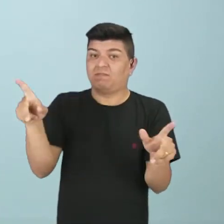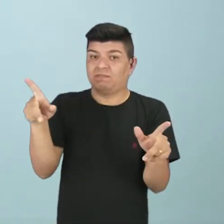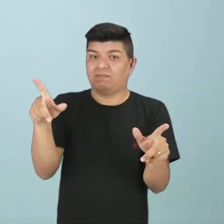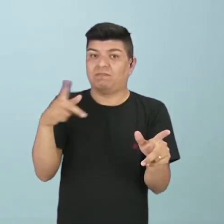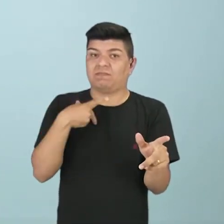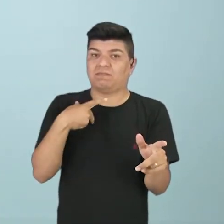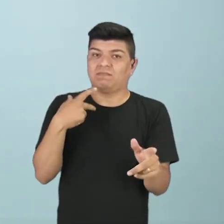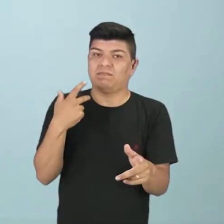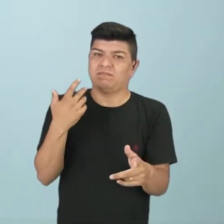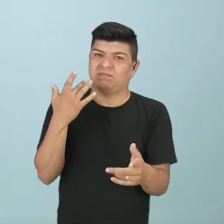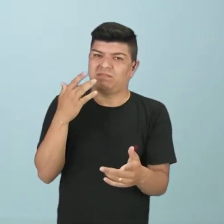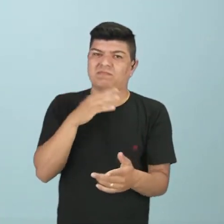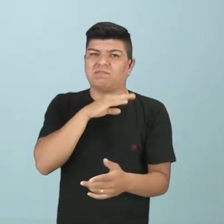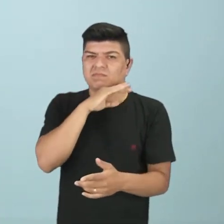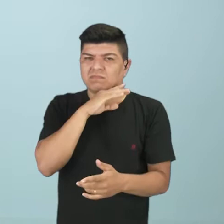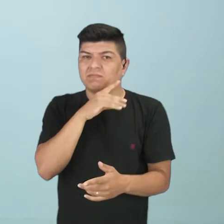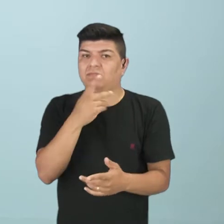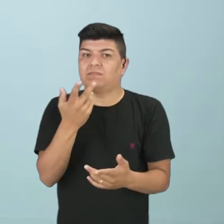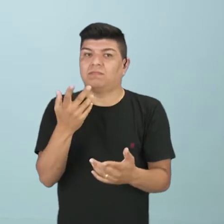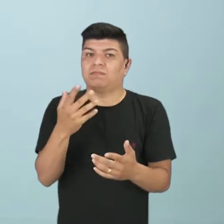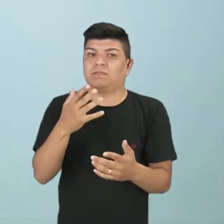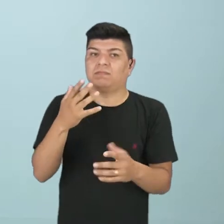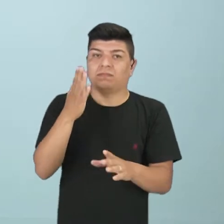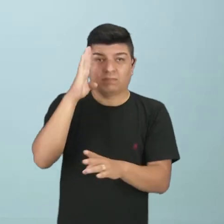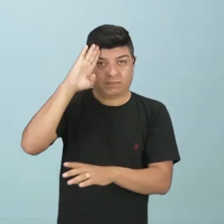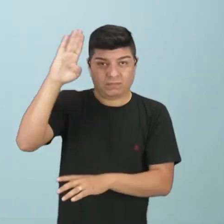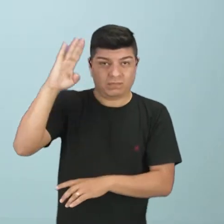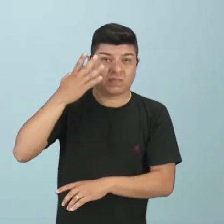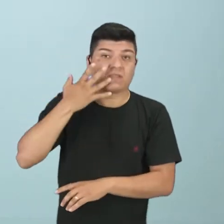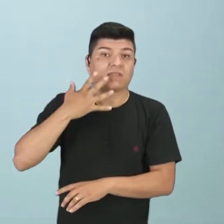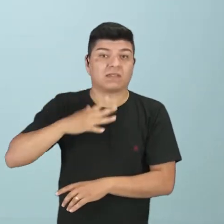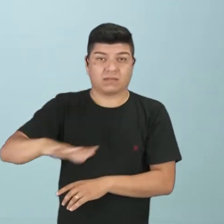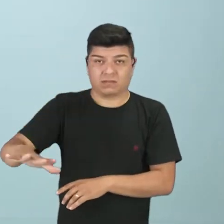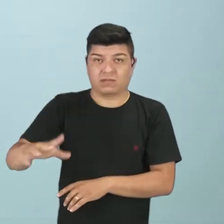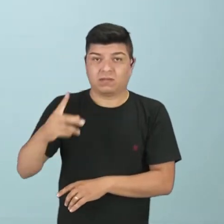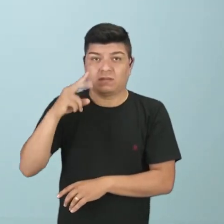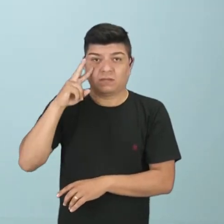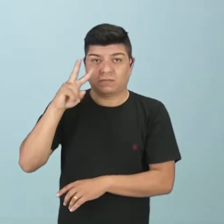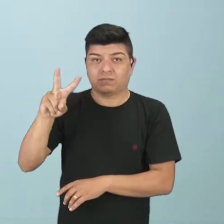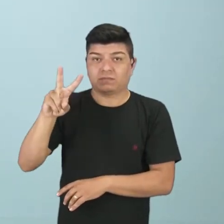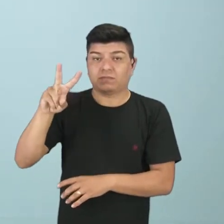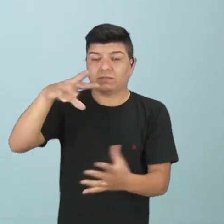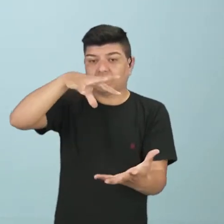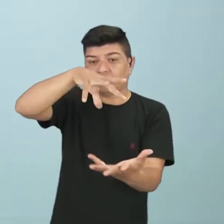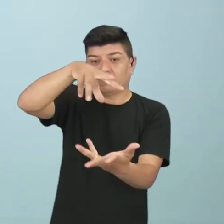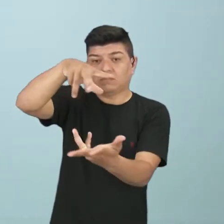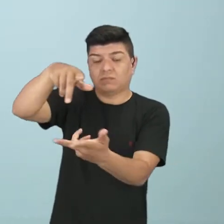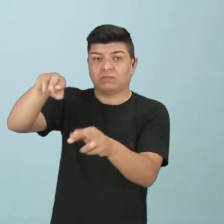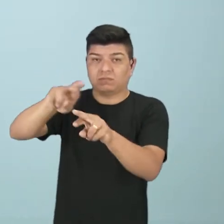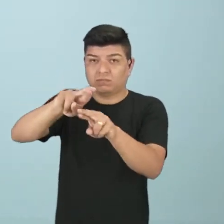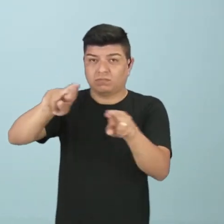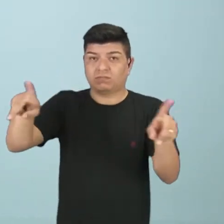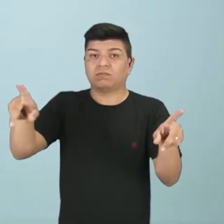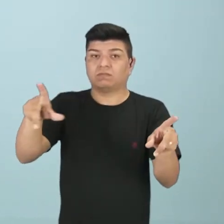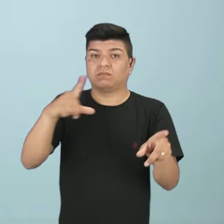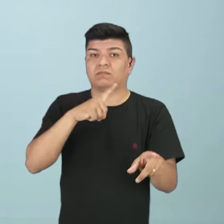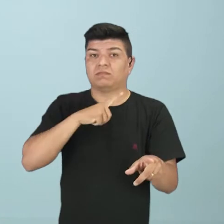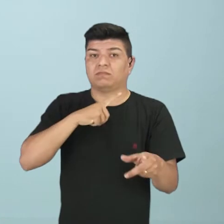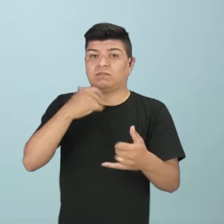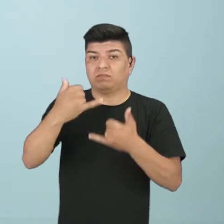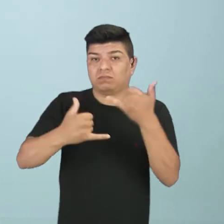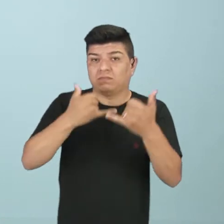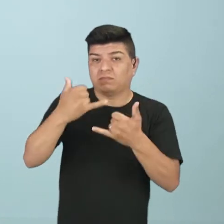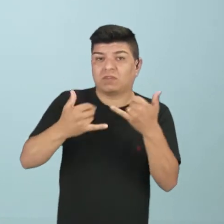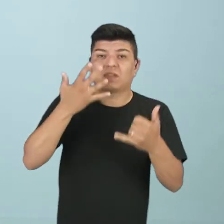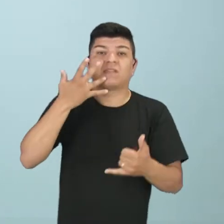vezes incomoda com certeza, principalmente criança que às vezes vê do outro lado um mundo diferente, que tem crianças brincando em